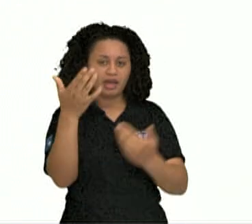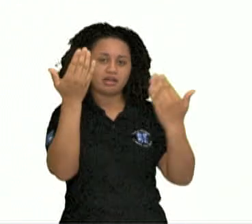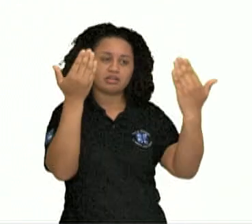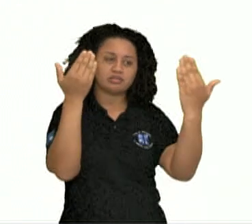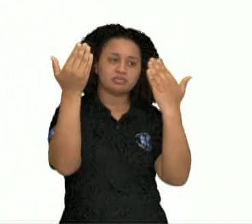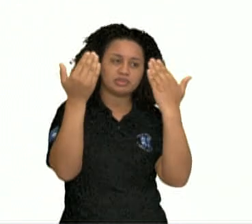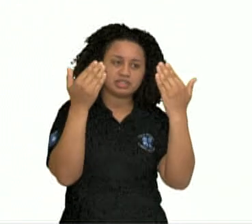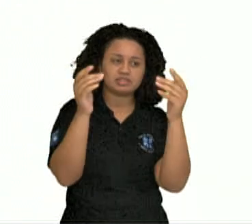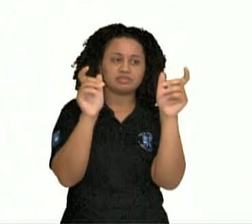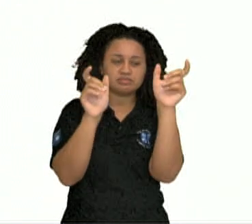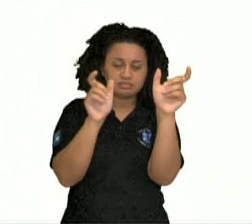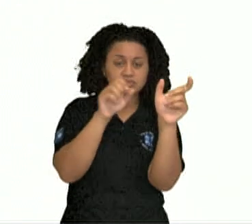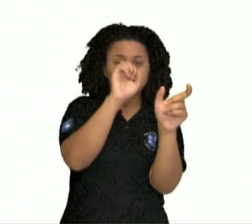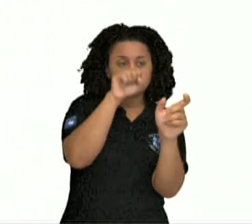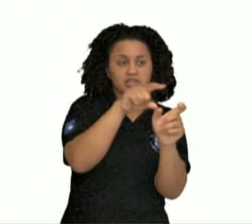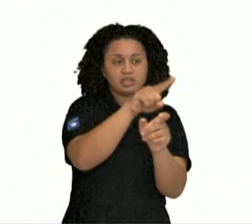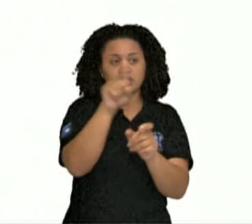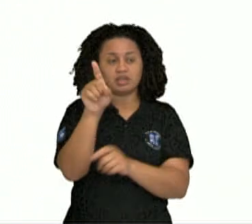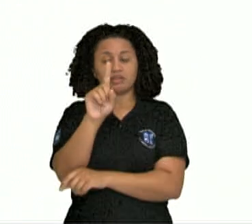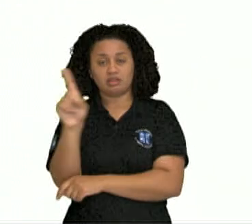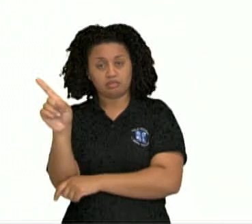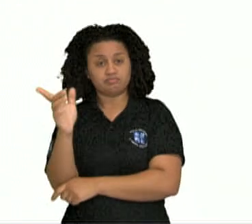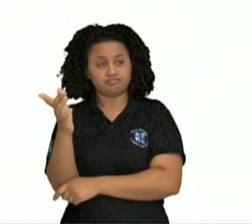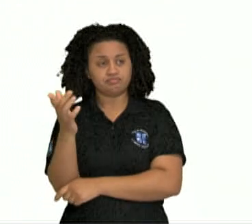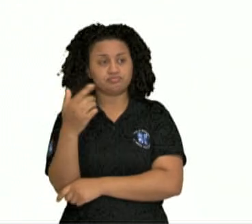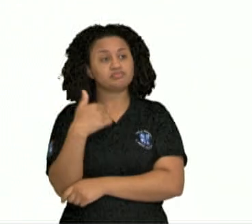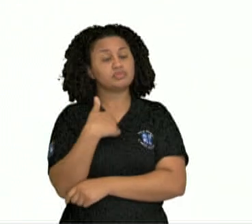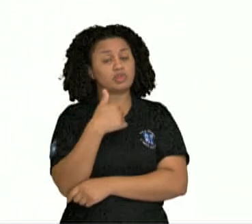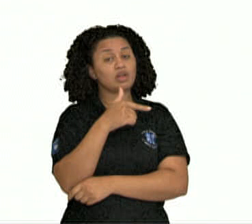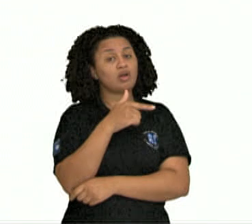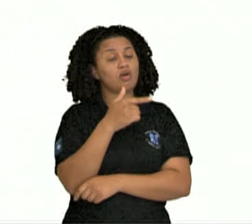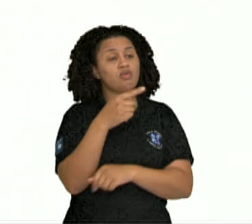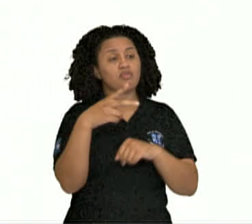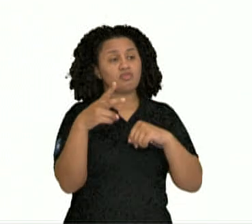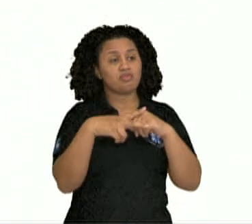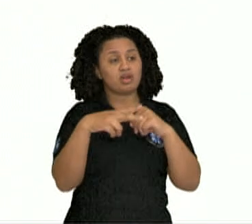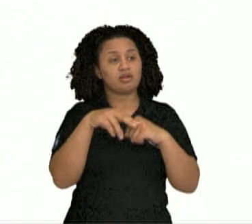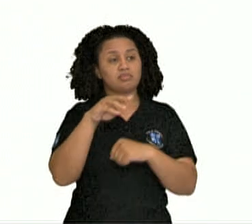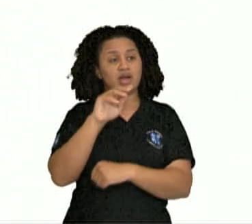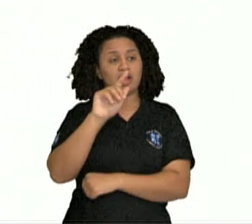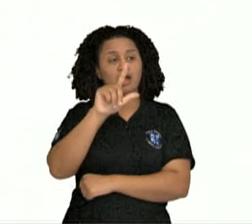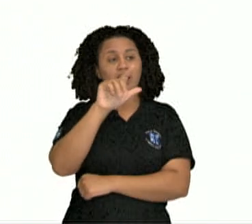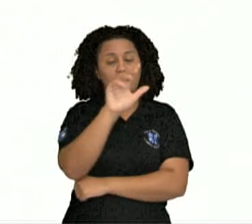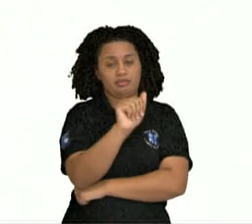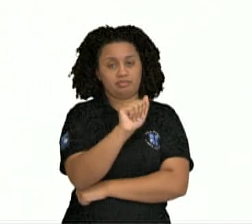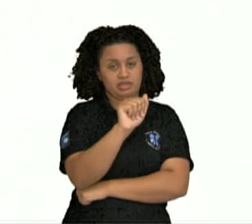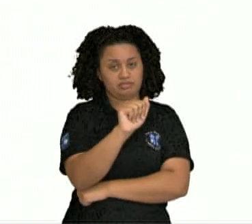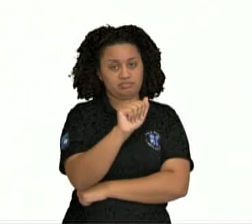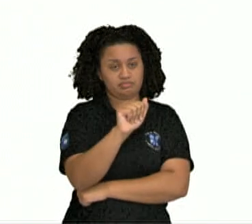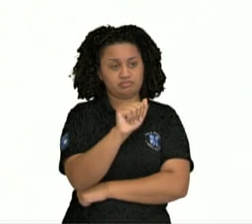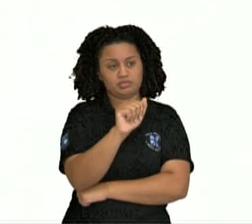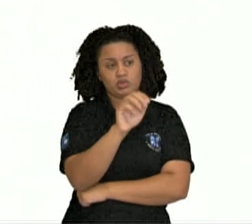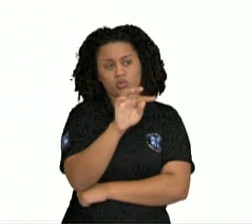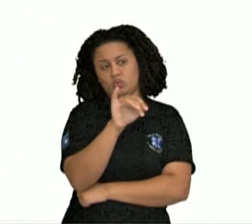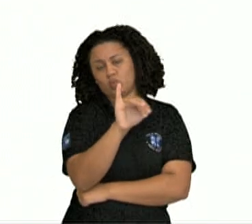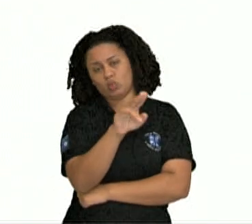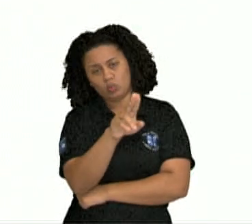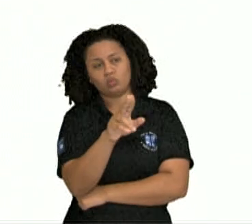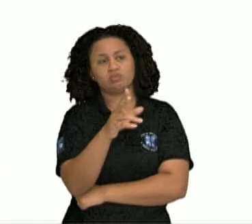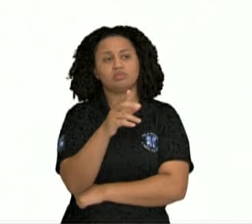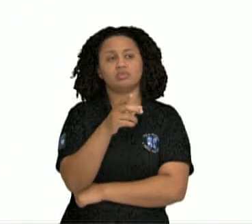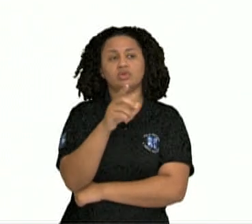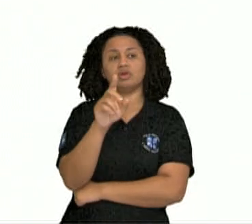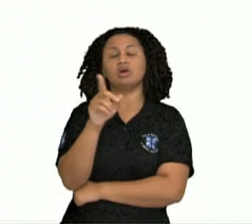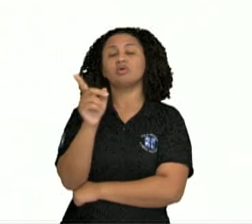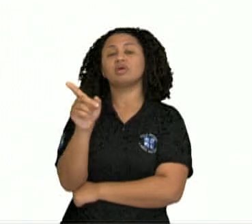atenção. Então, no afirmativo, com o verbo hablar, eu tenho aí habla. Habla tu habla, né?